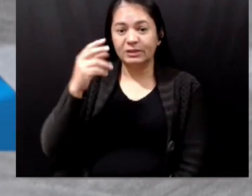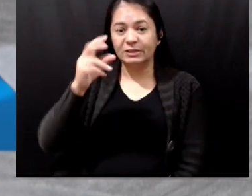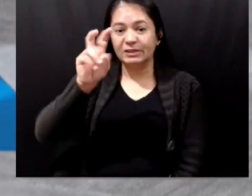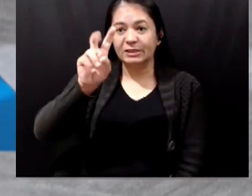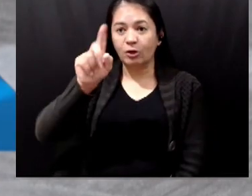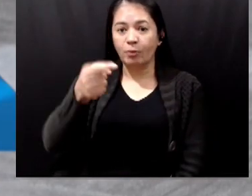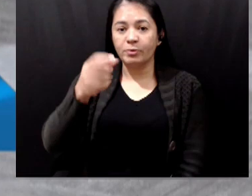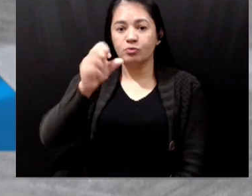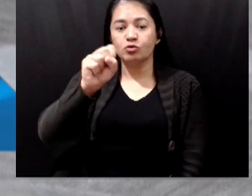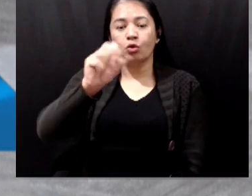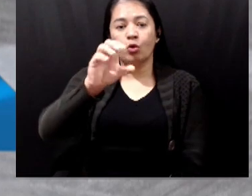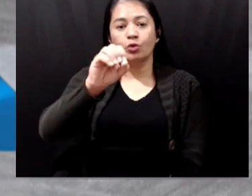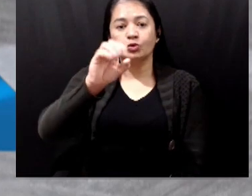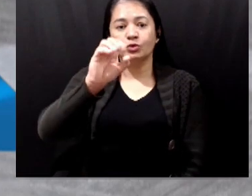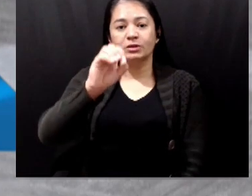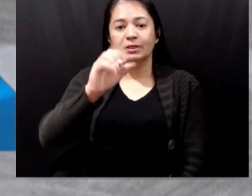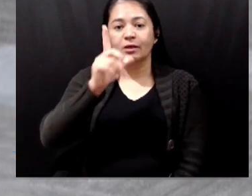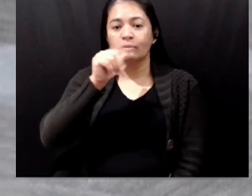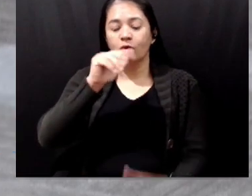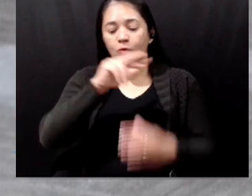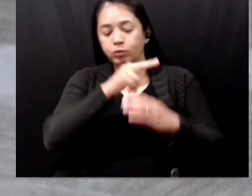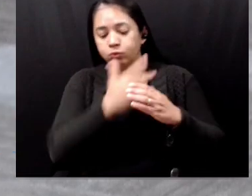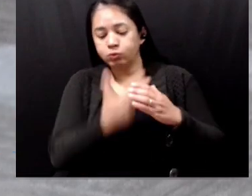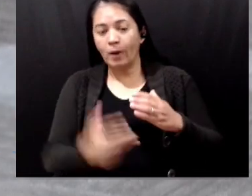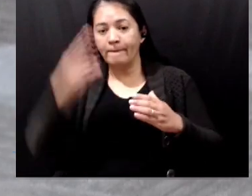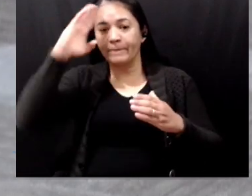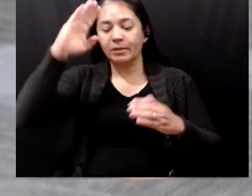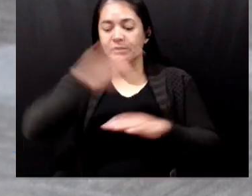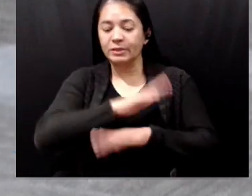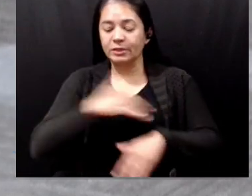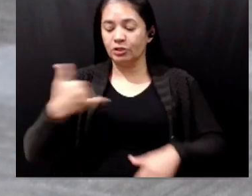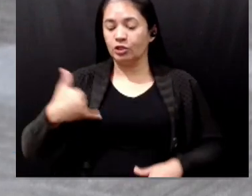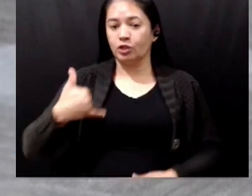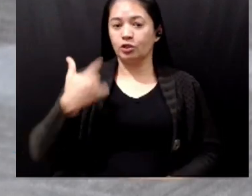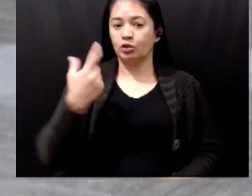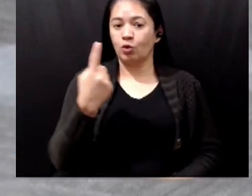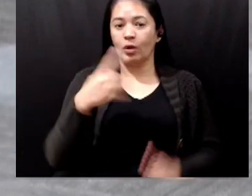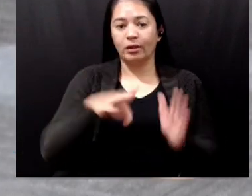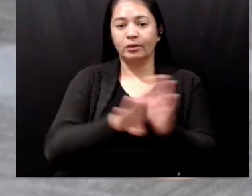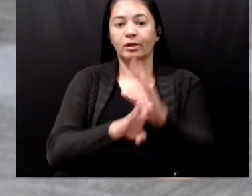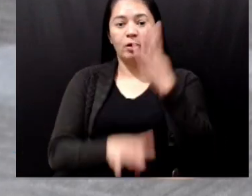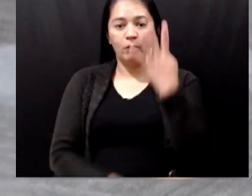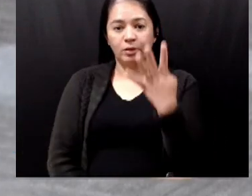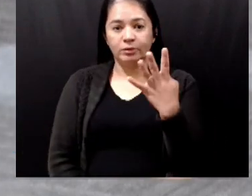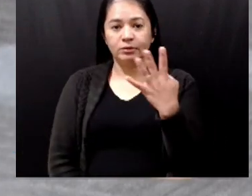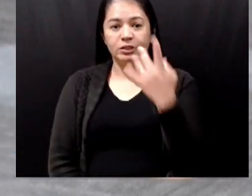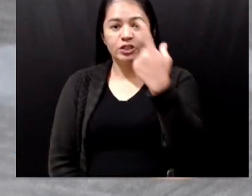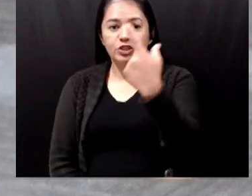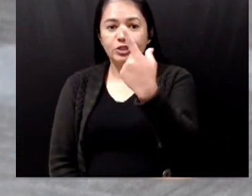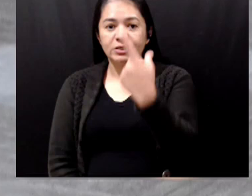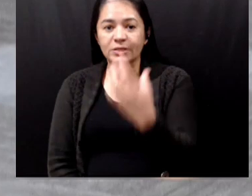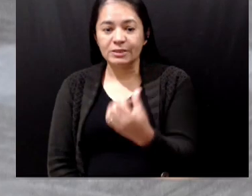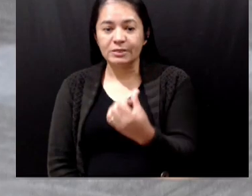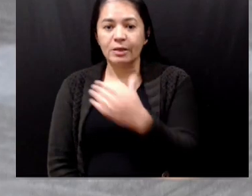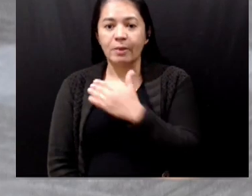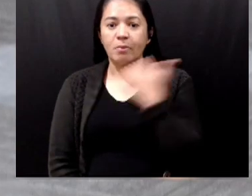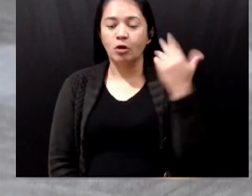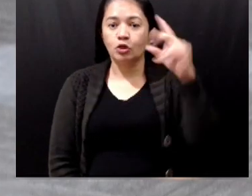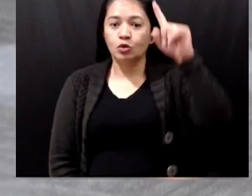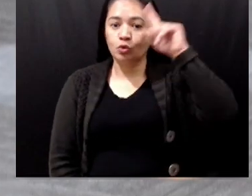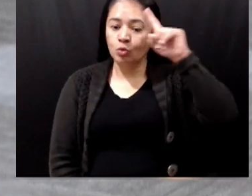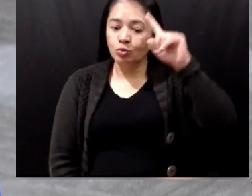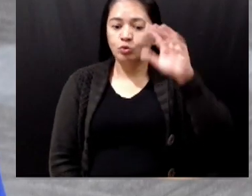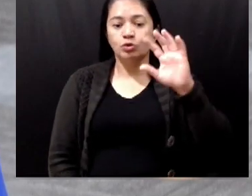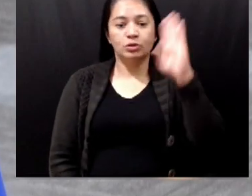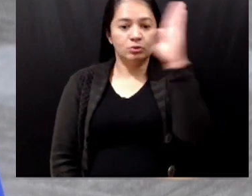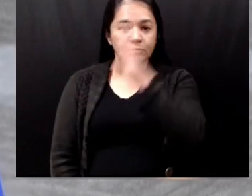e principalmente de crianças entre 1 e 4 anos. 16 mortes por dia no país de afogamento. Então, não tem